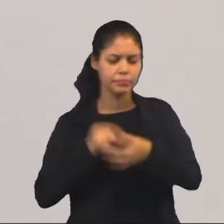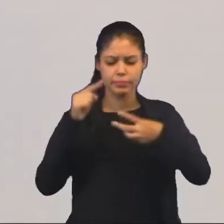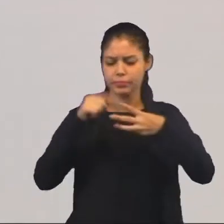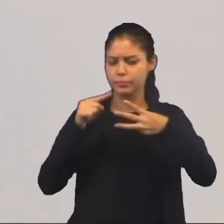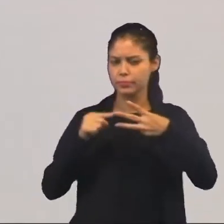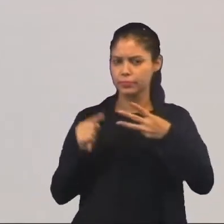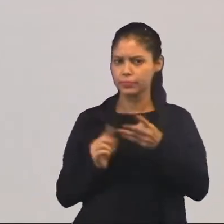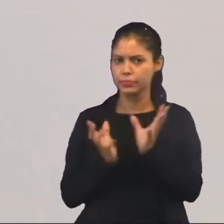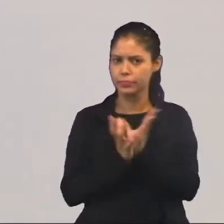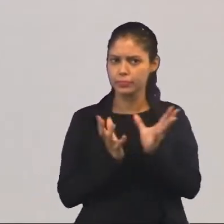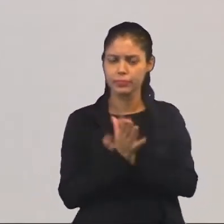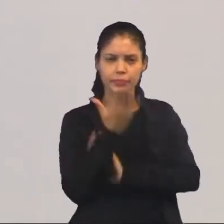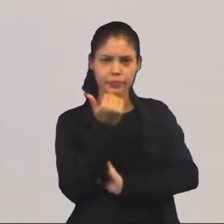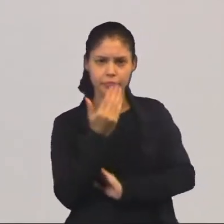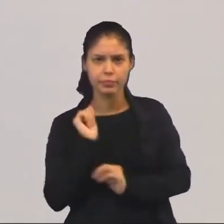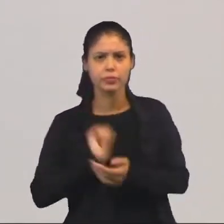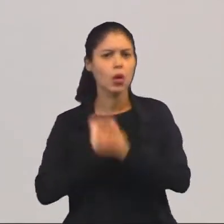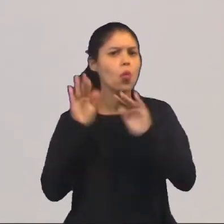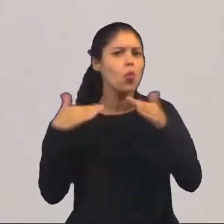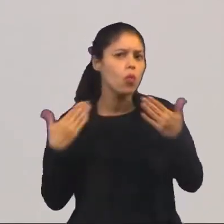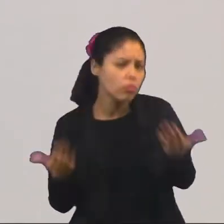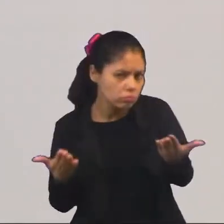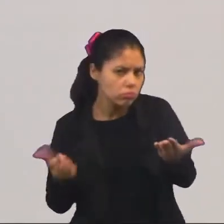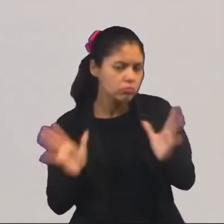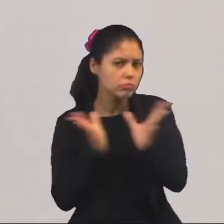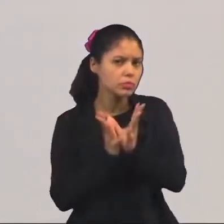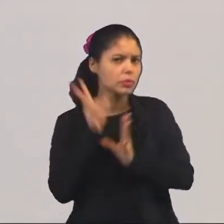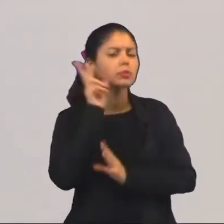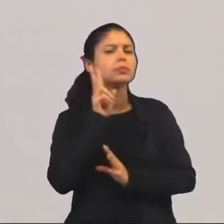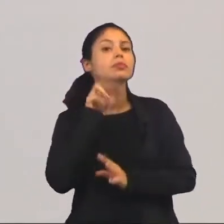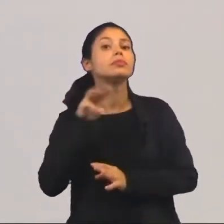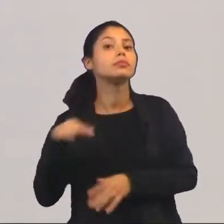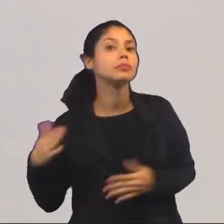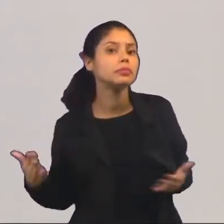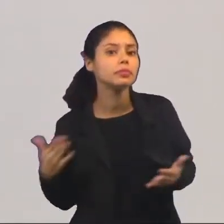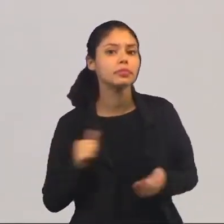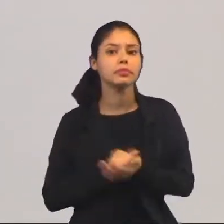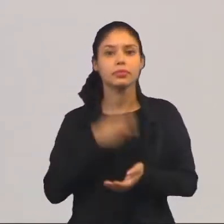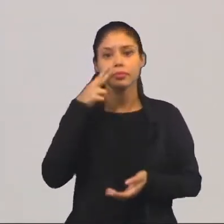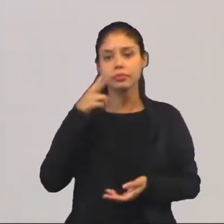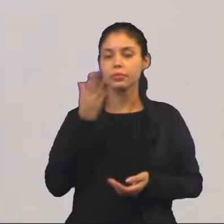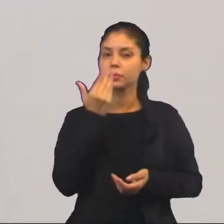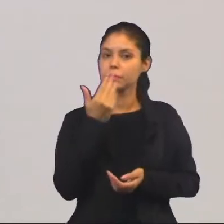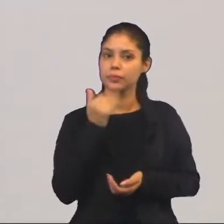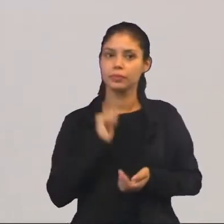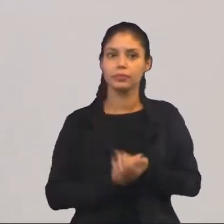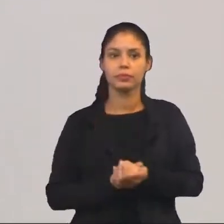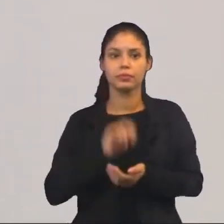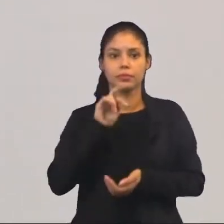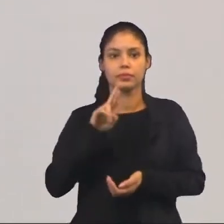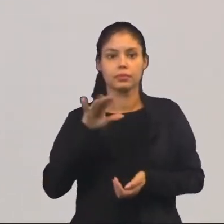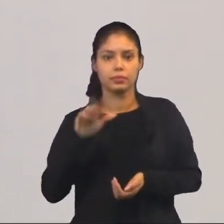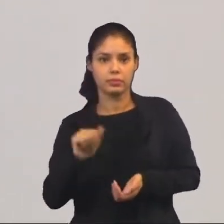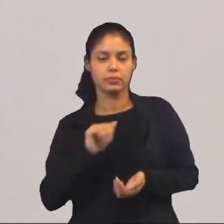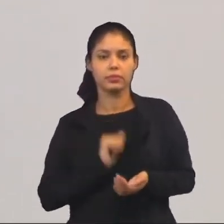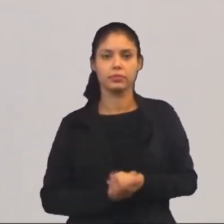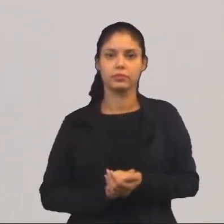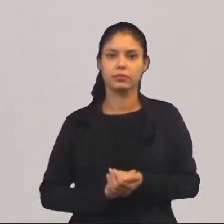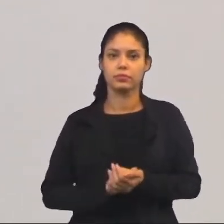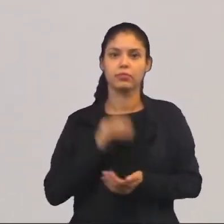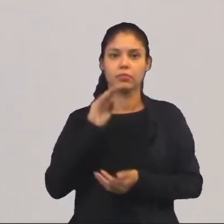3 grupos de alimentos? Quais eram esses grupos mesmo? Quem é que lembra? Nós vimos sobre os alimentos in natura, os